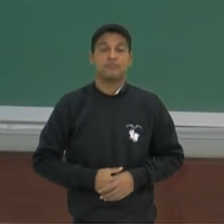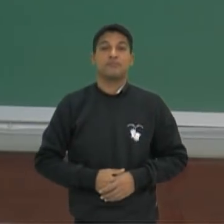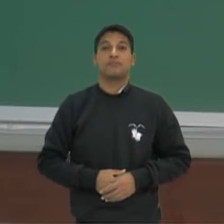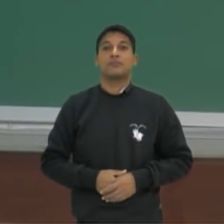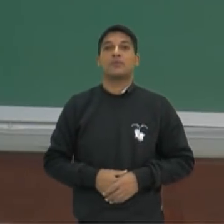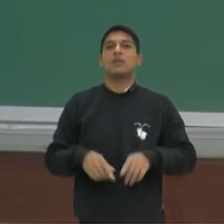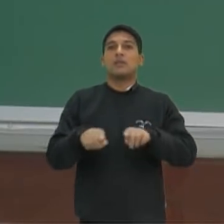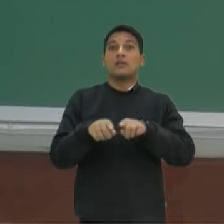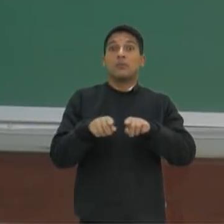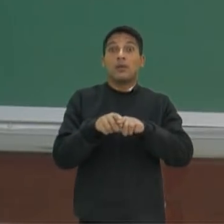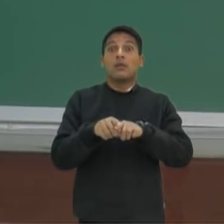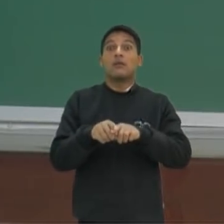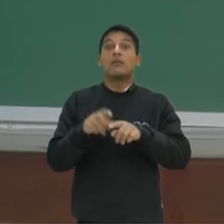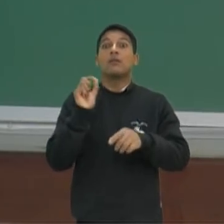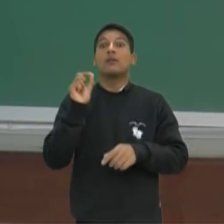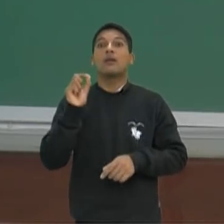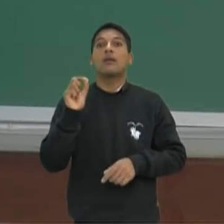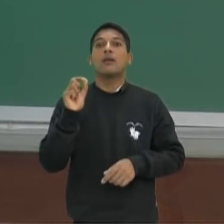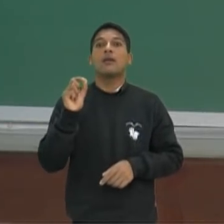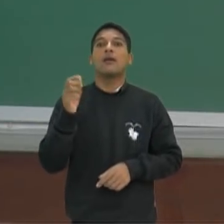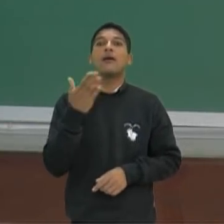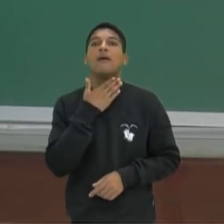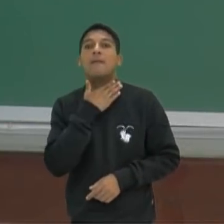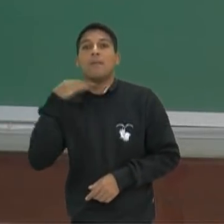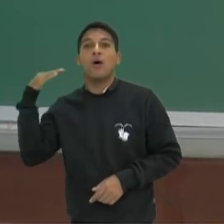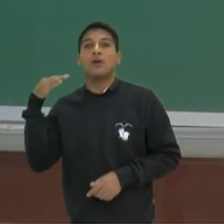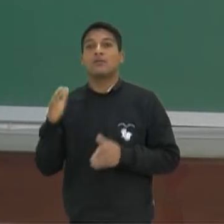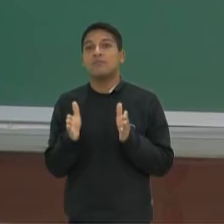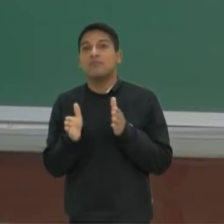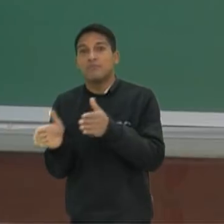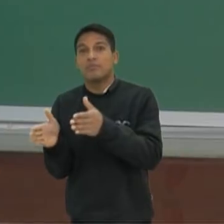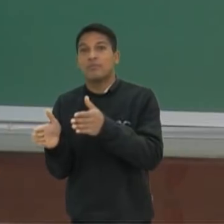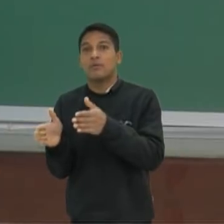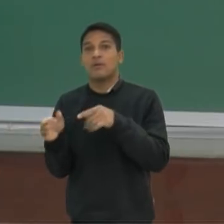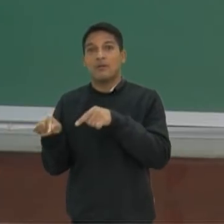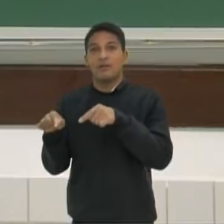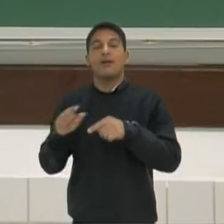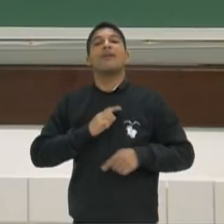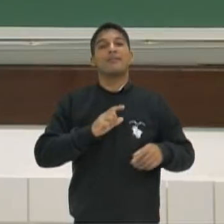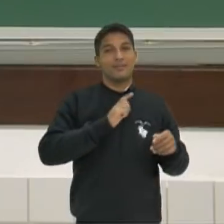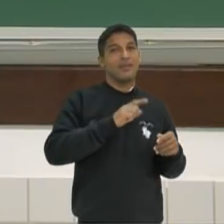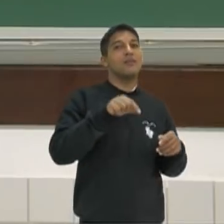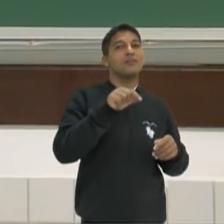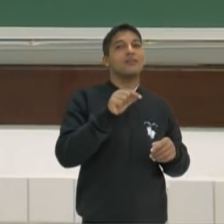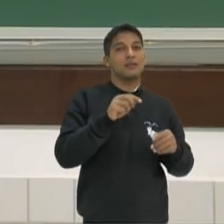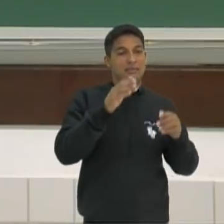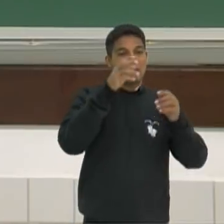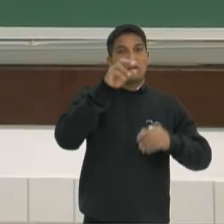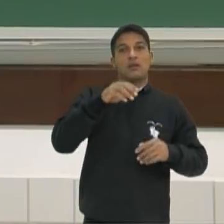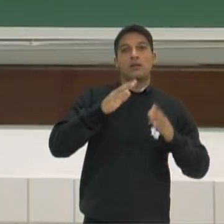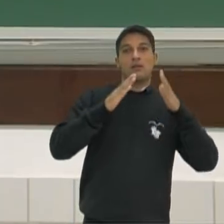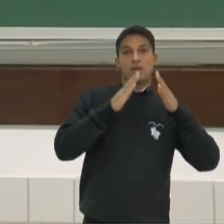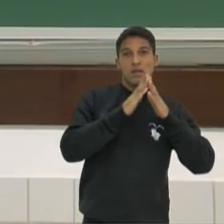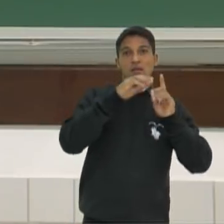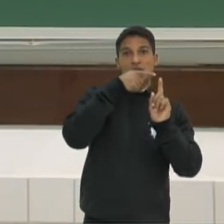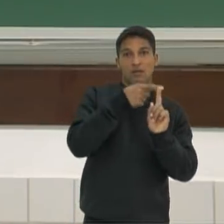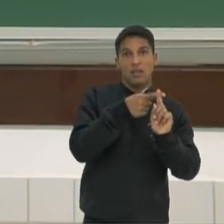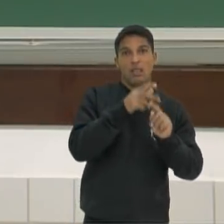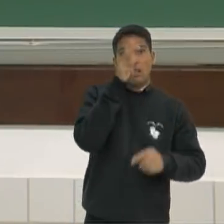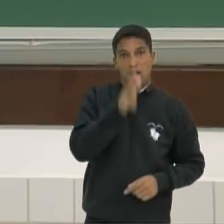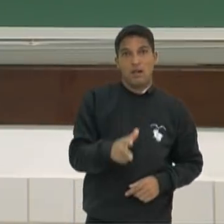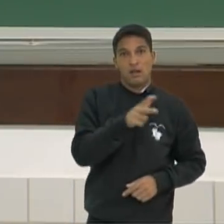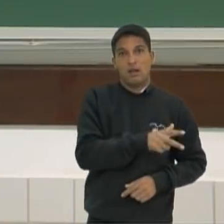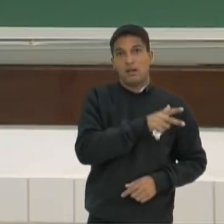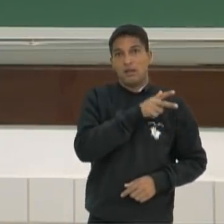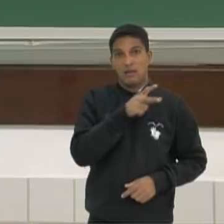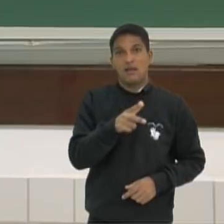própria morte era guiada por esses preceitos, né, de religiosidade e misticismo. Bom, no